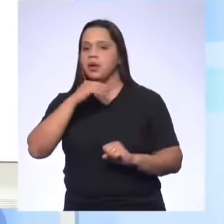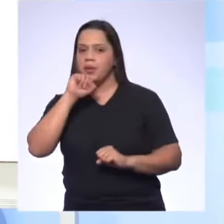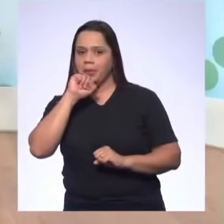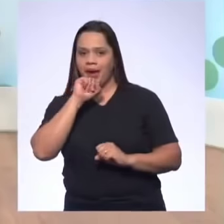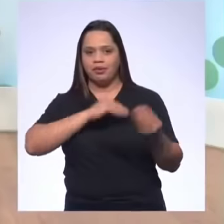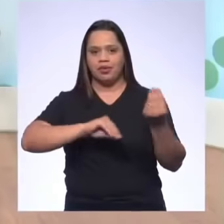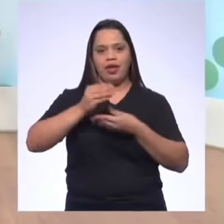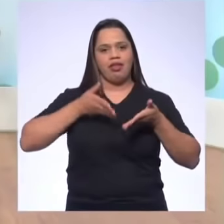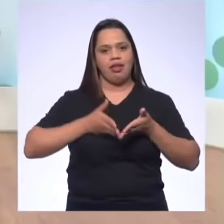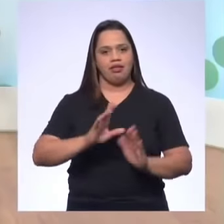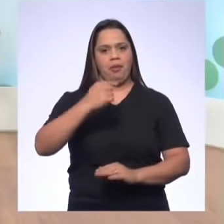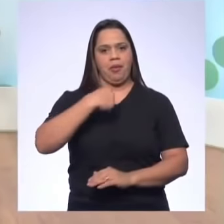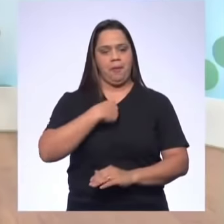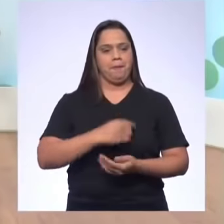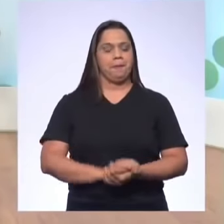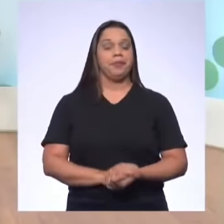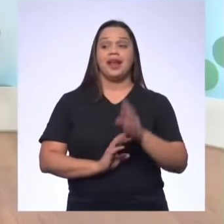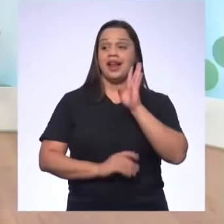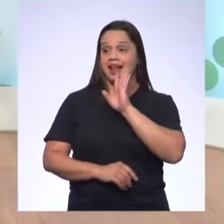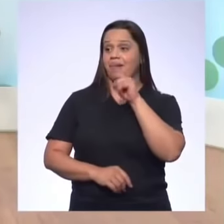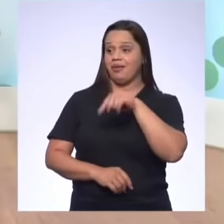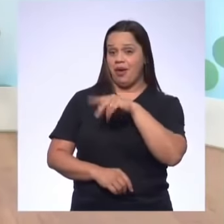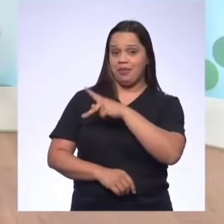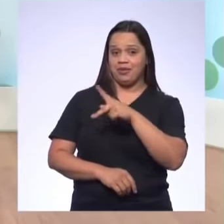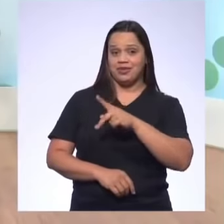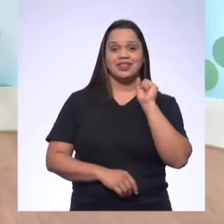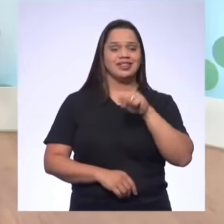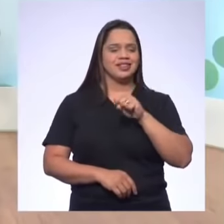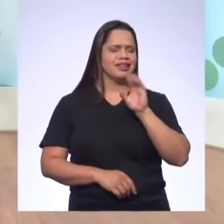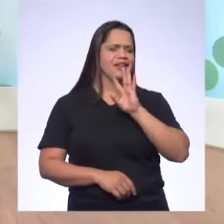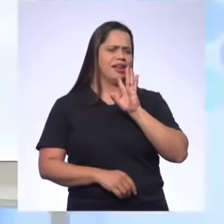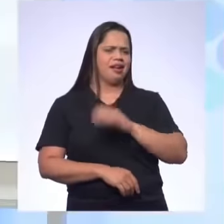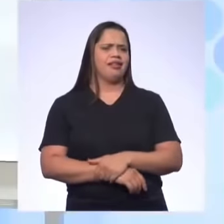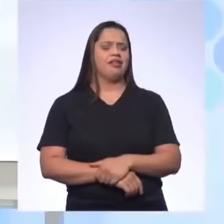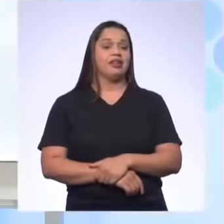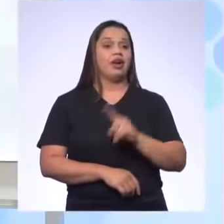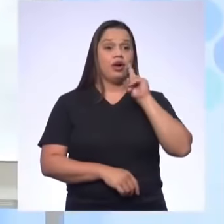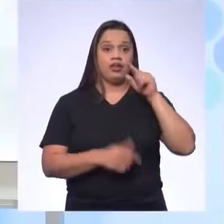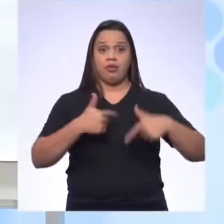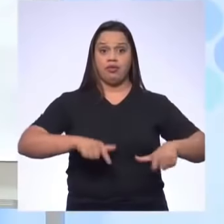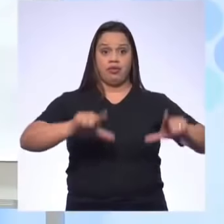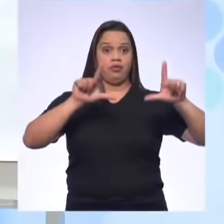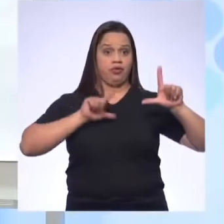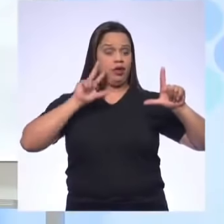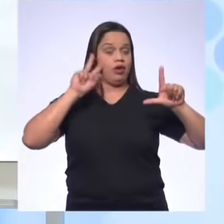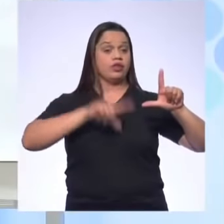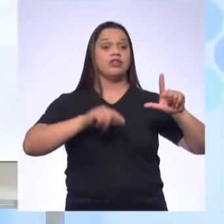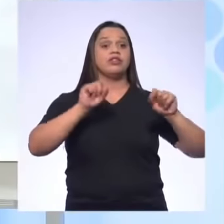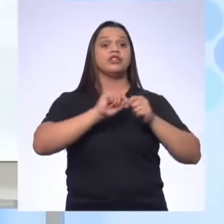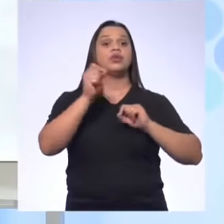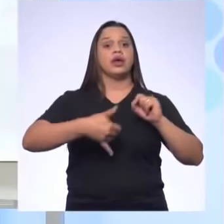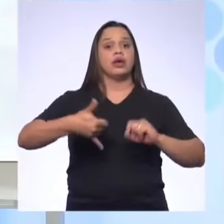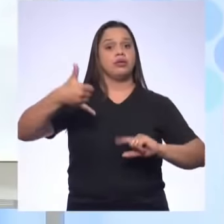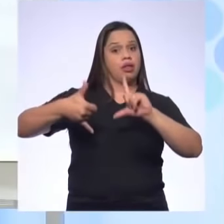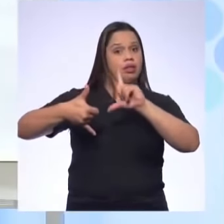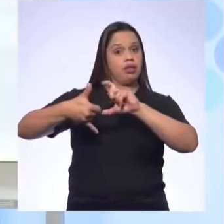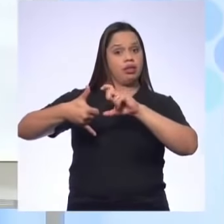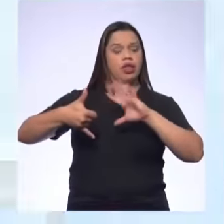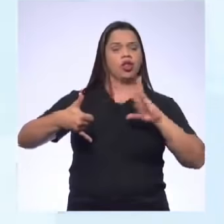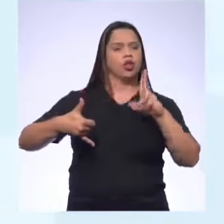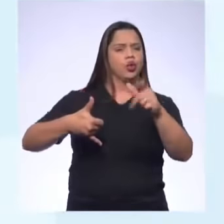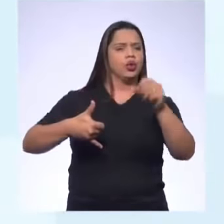Very nice. Bem legal. Então, agora, nós vamos para a tela e vocês vão dar print na tela com tudo que nós aprendemos